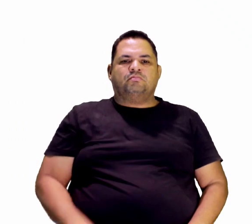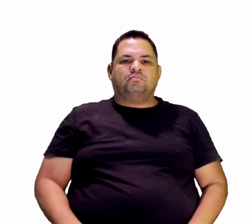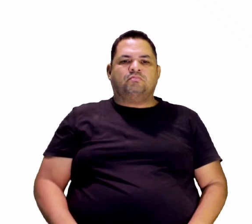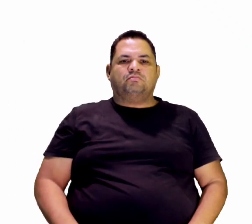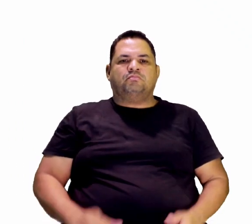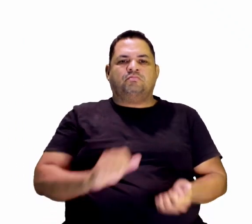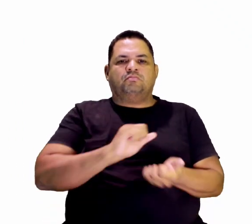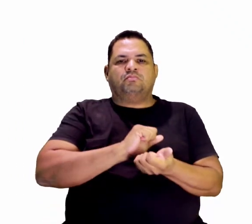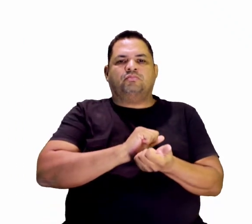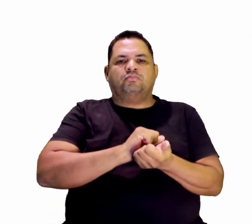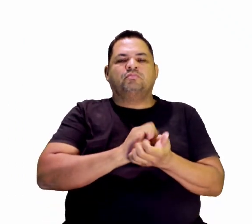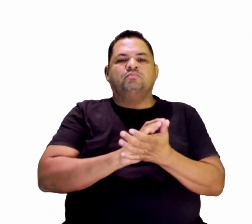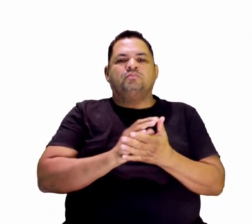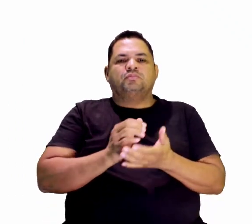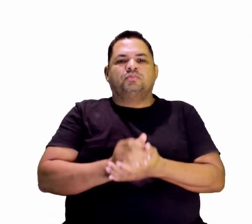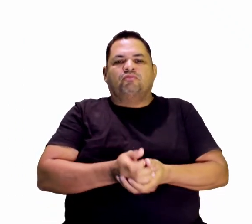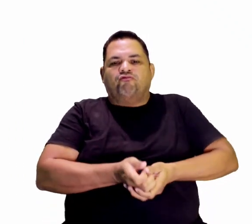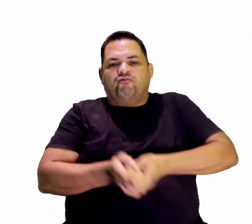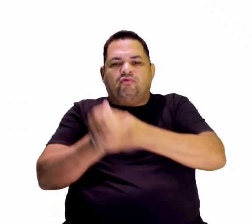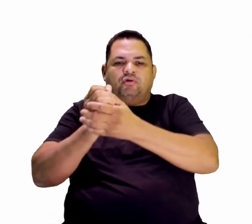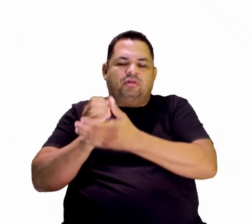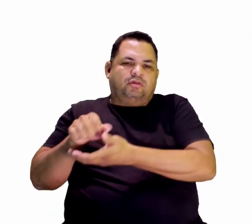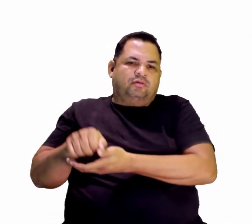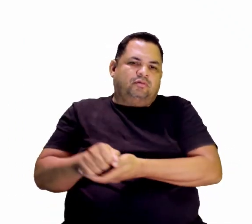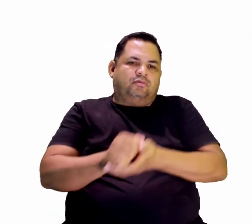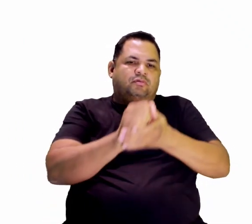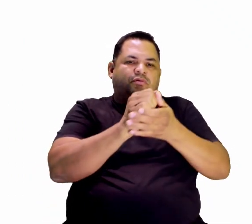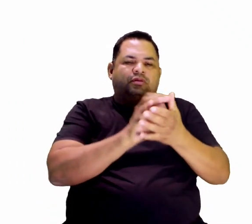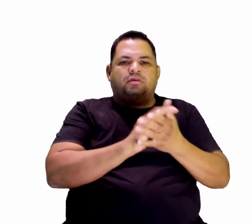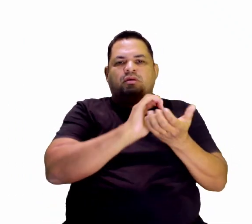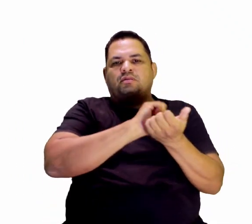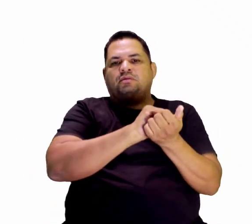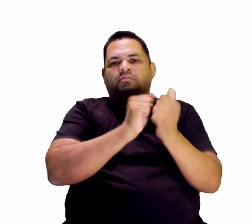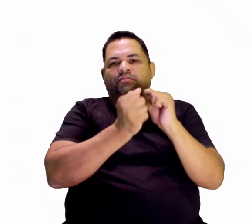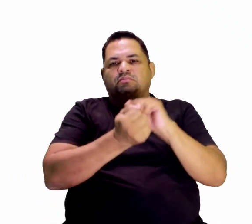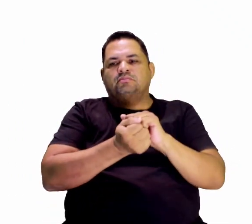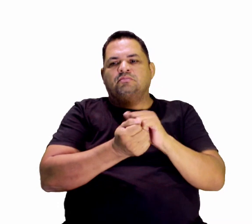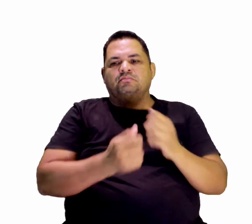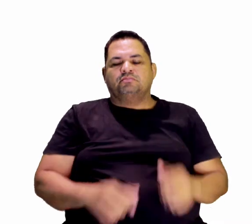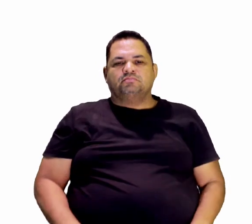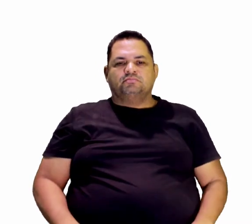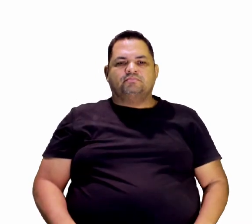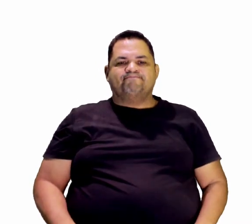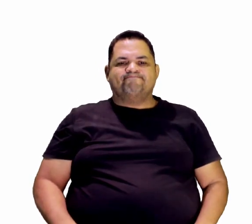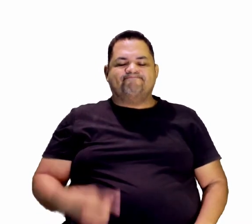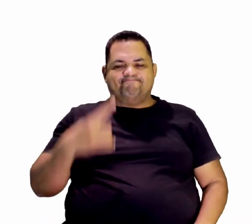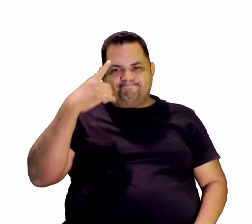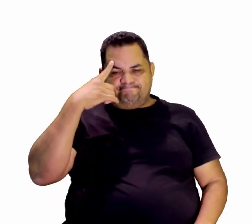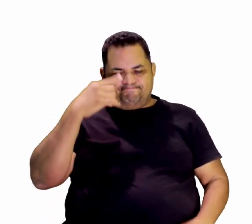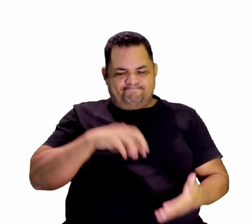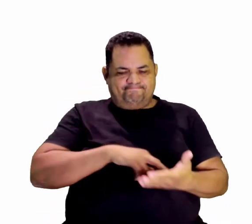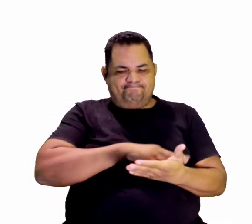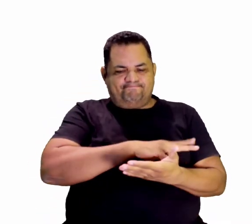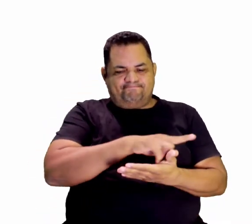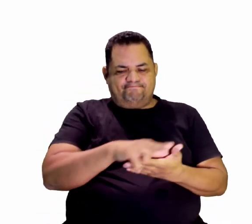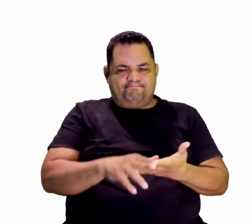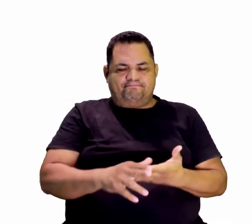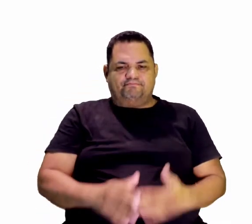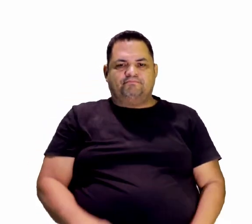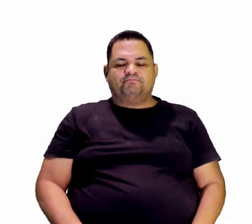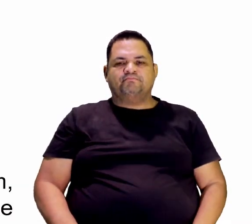eu começo a pensar e começo a saber, né, que eu tenho essas modalidades aqui que eu trouxe para vocês.